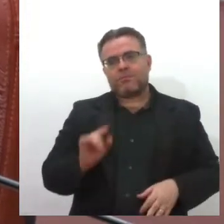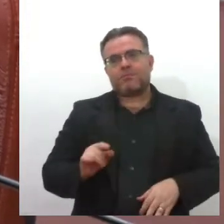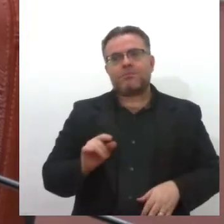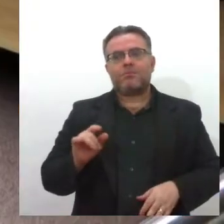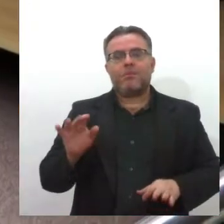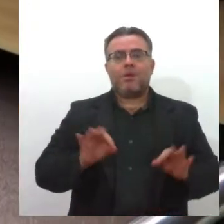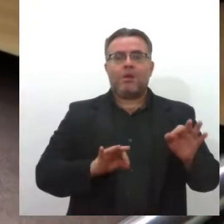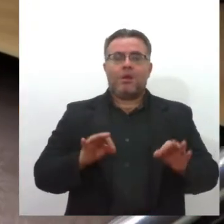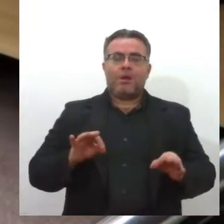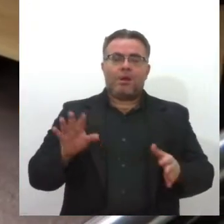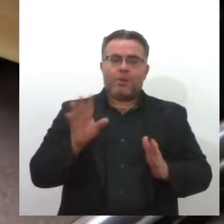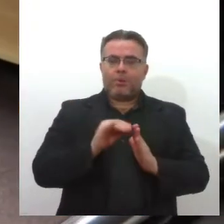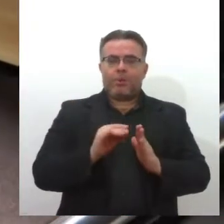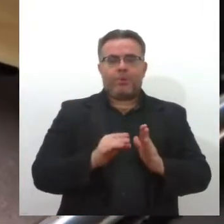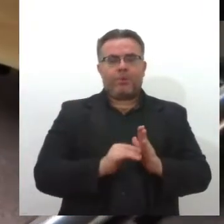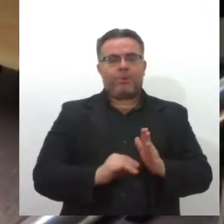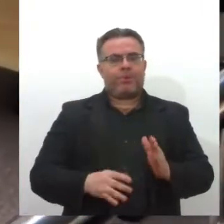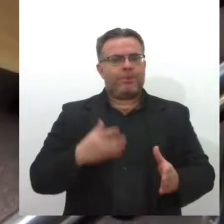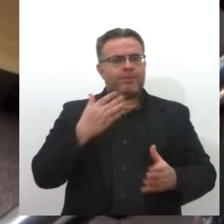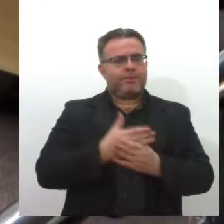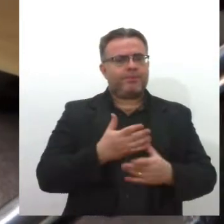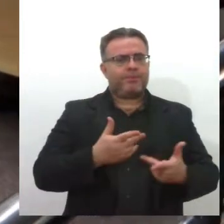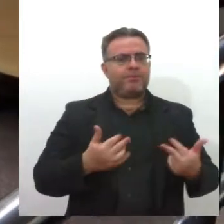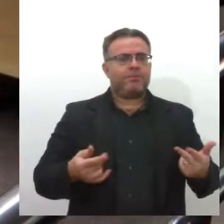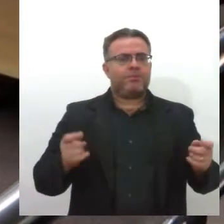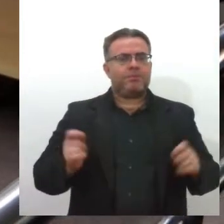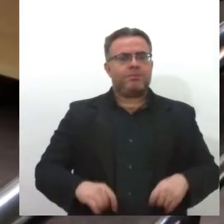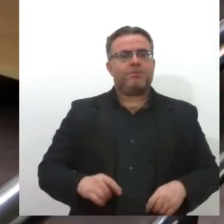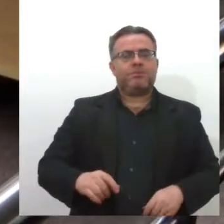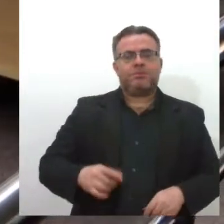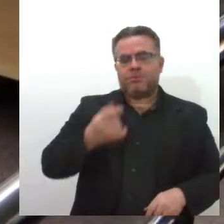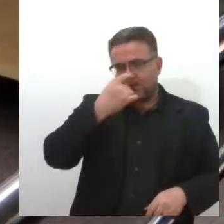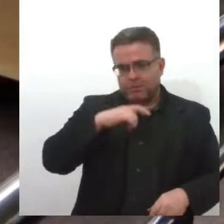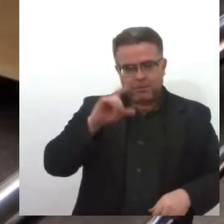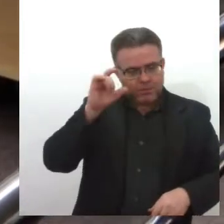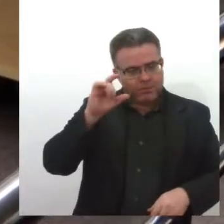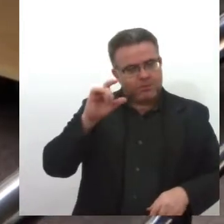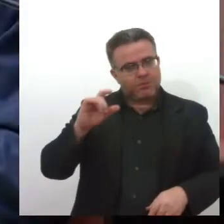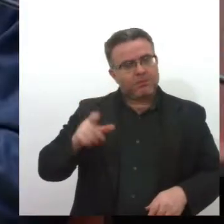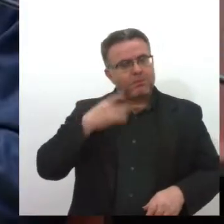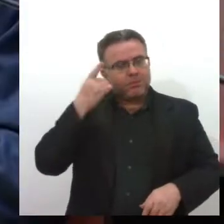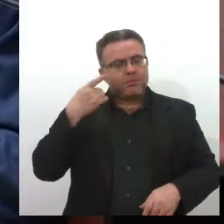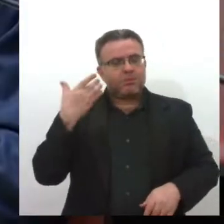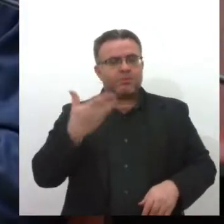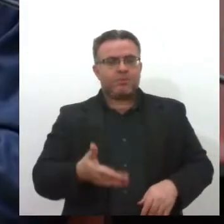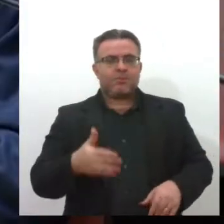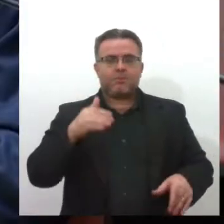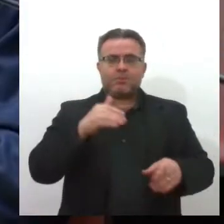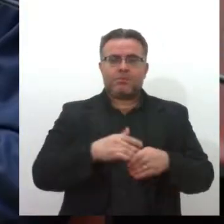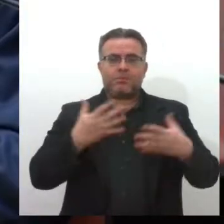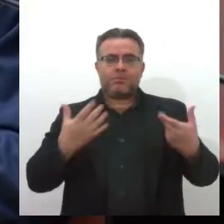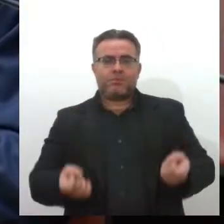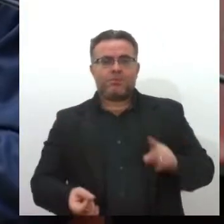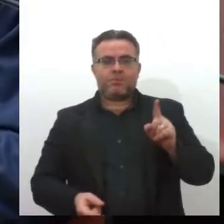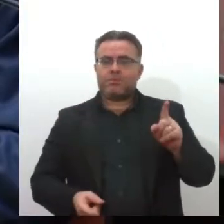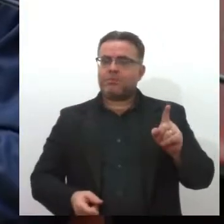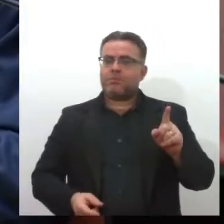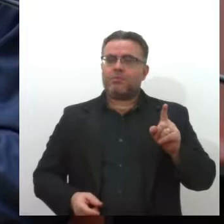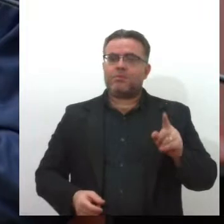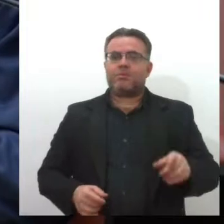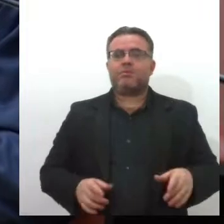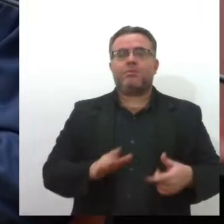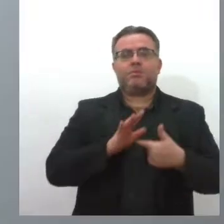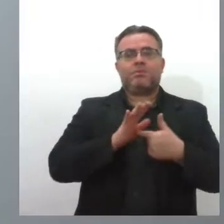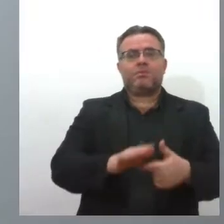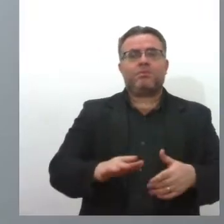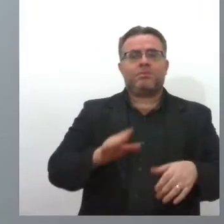das custas processuais. O deputado Geórgio Passos, do Cidadania, manifestou o voto contra a proposta e apresentou emenda